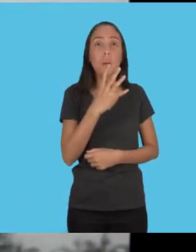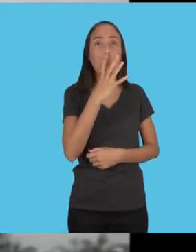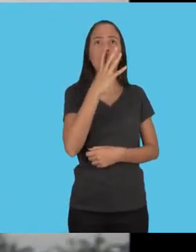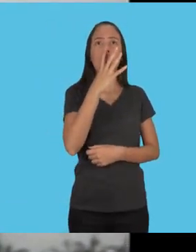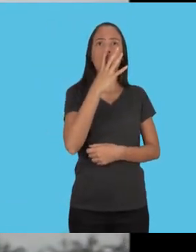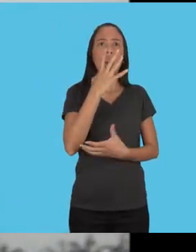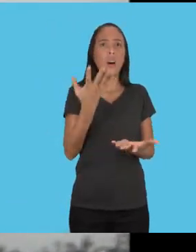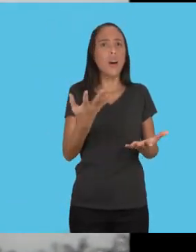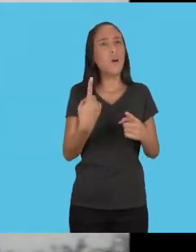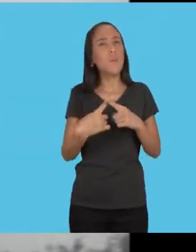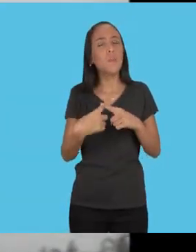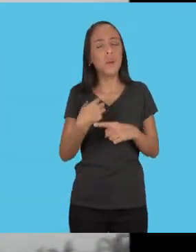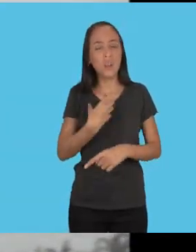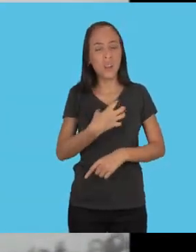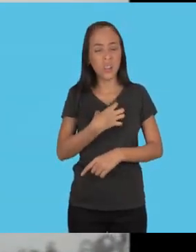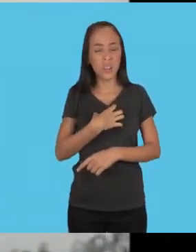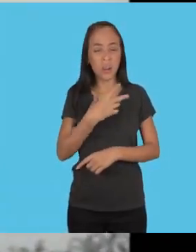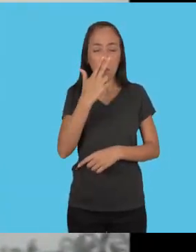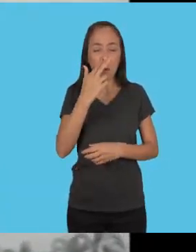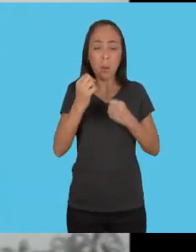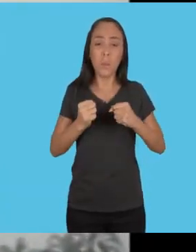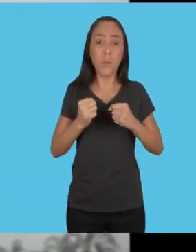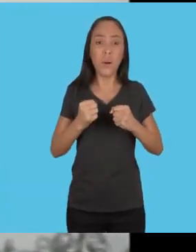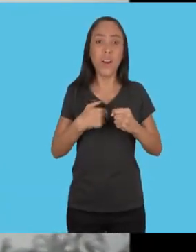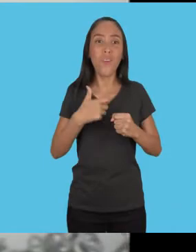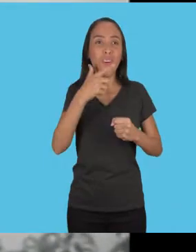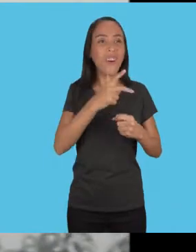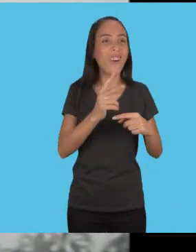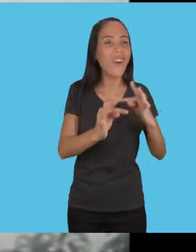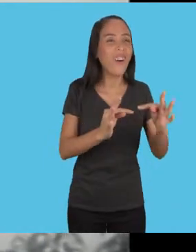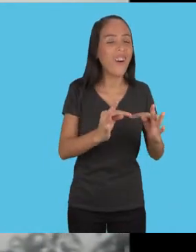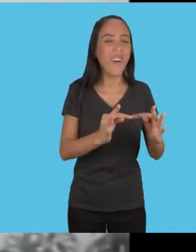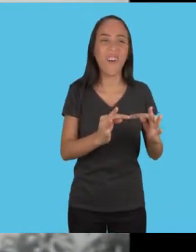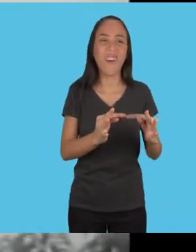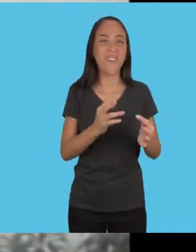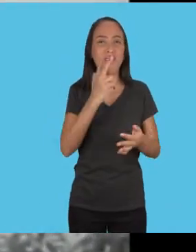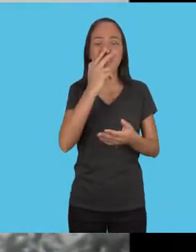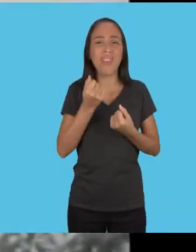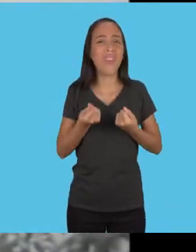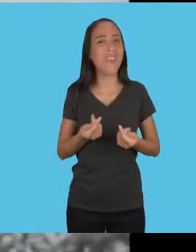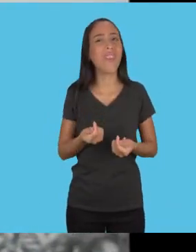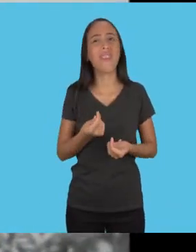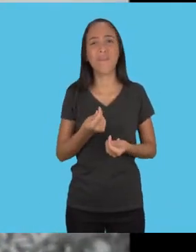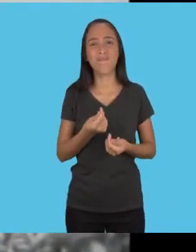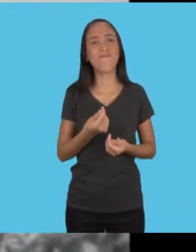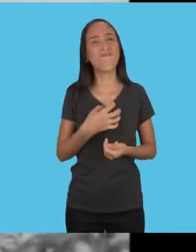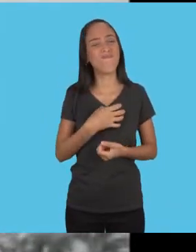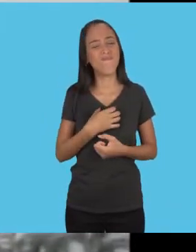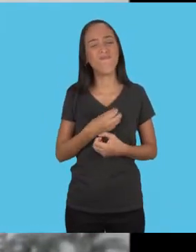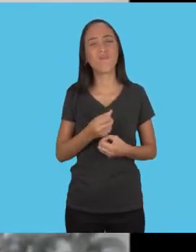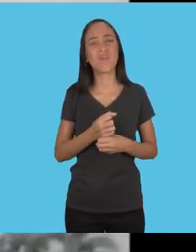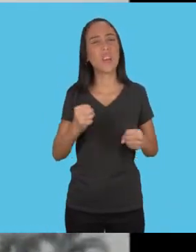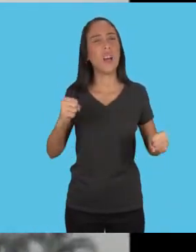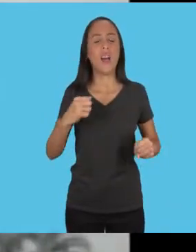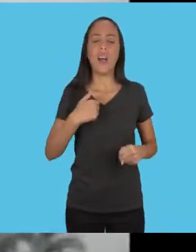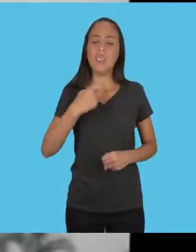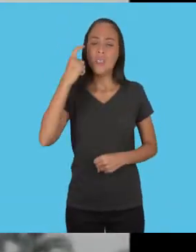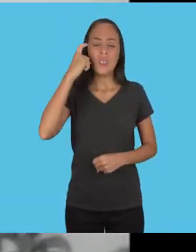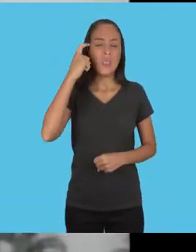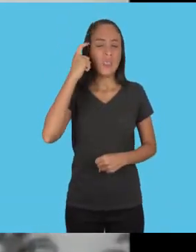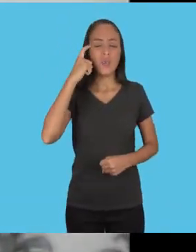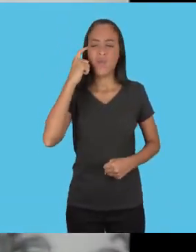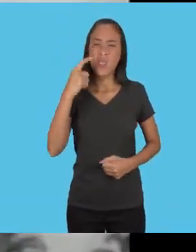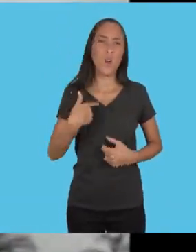ali a sensação de impotência era muito grande. Aí eu disse, não, eu preciso estudar